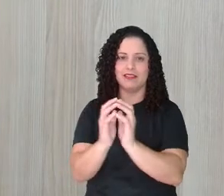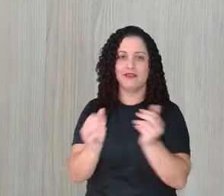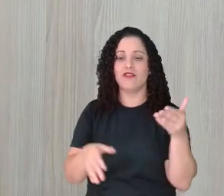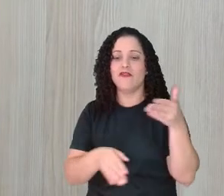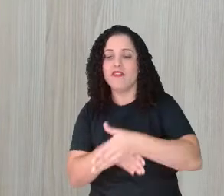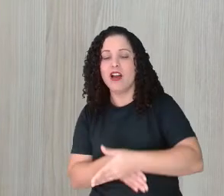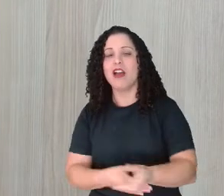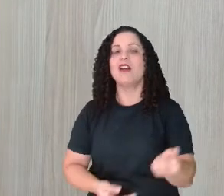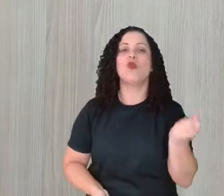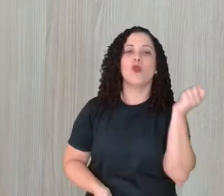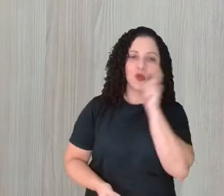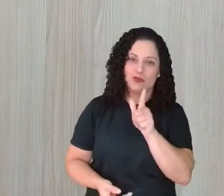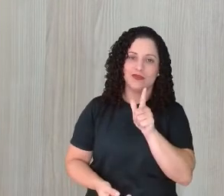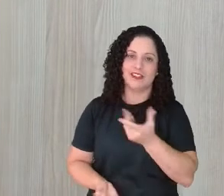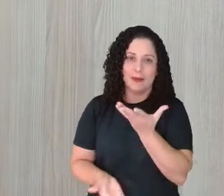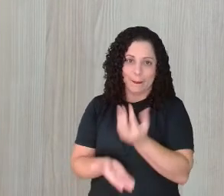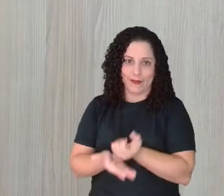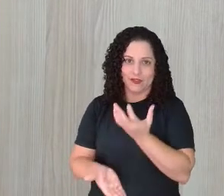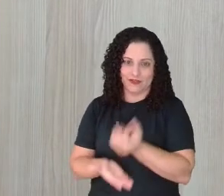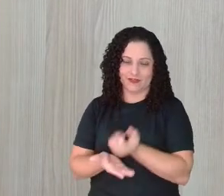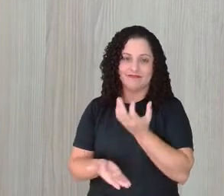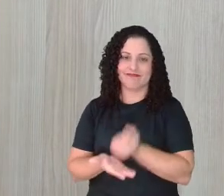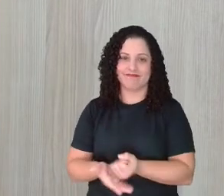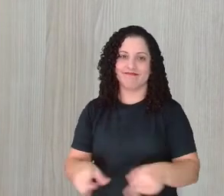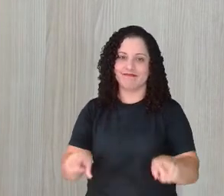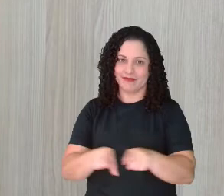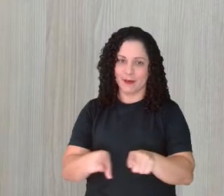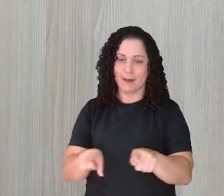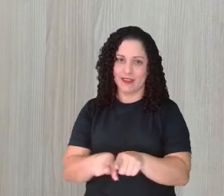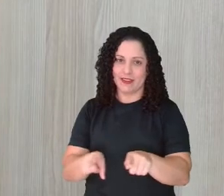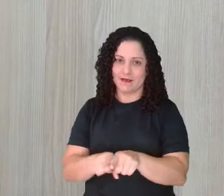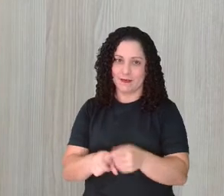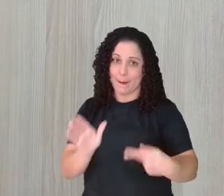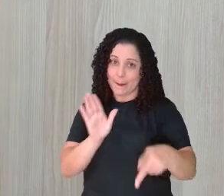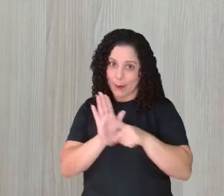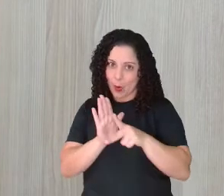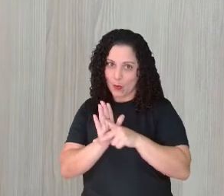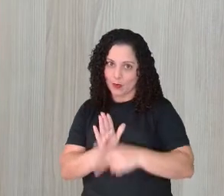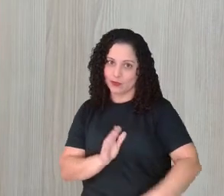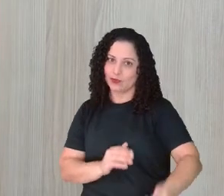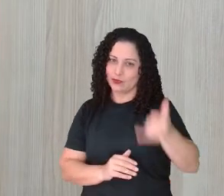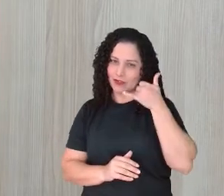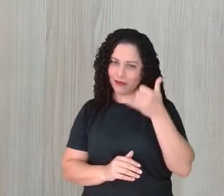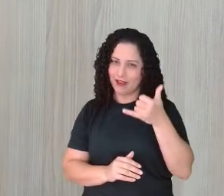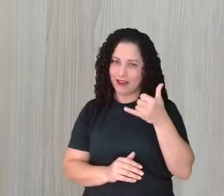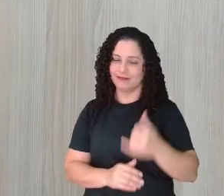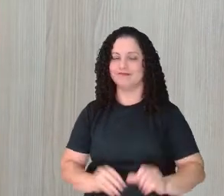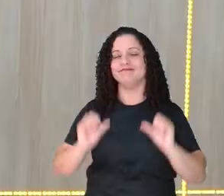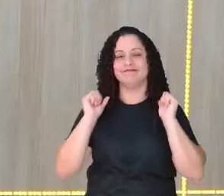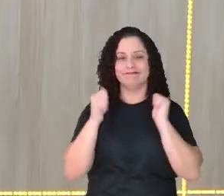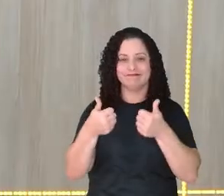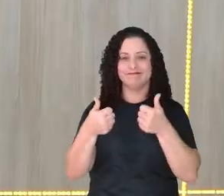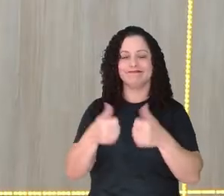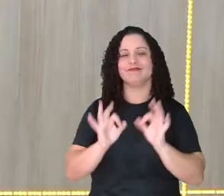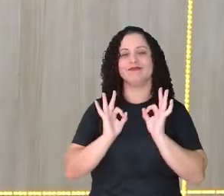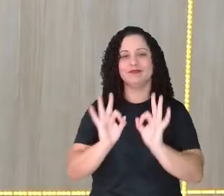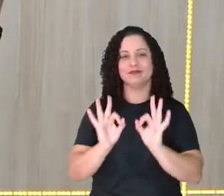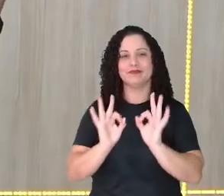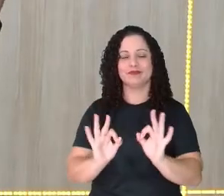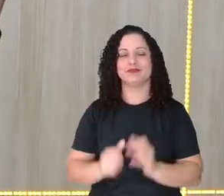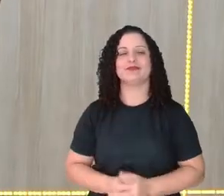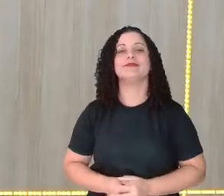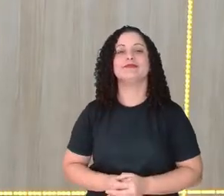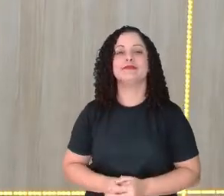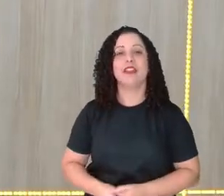também baixar o aplicativo pelas lojas do aplicativo do teu celular. E aí, Pedro? Show de bola, Tânia. Muito